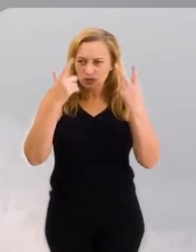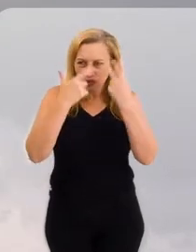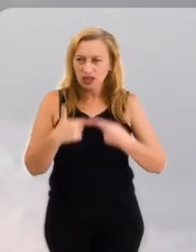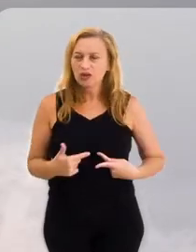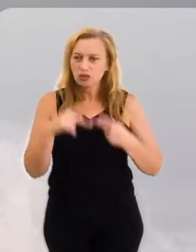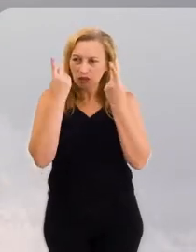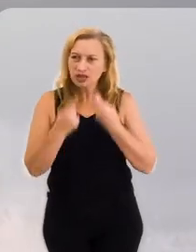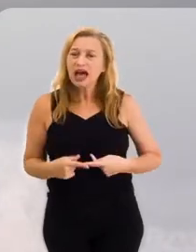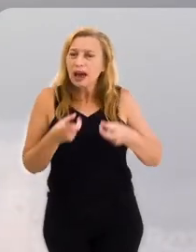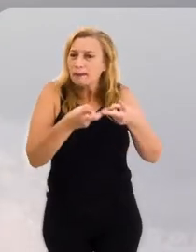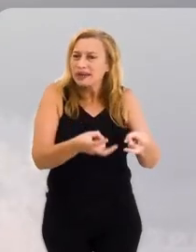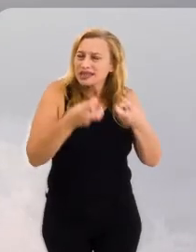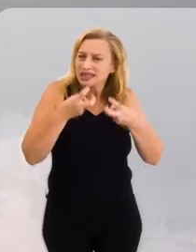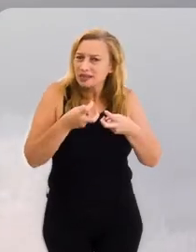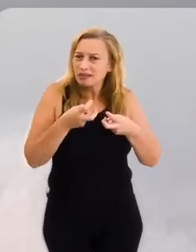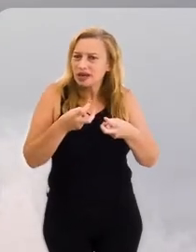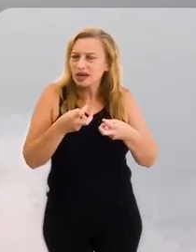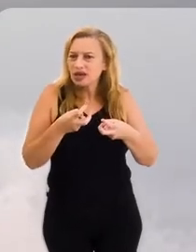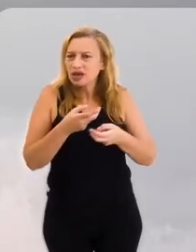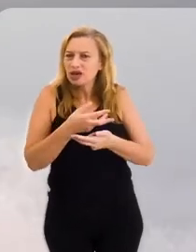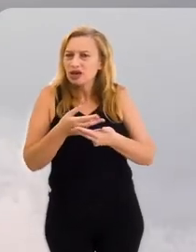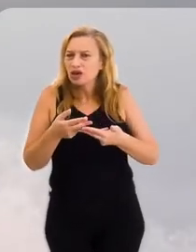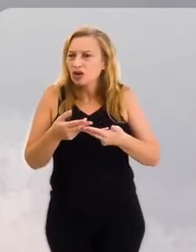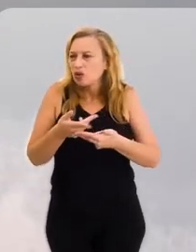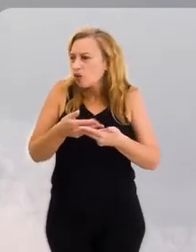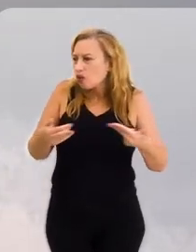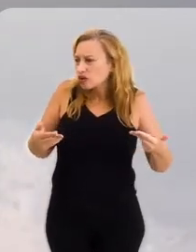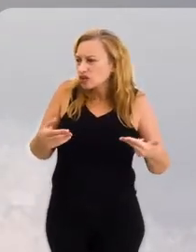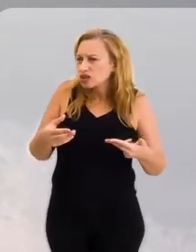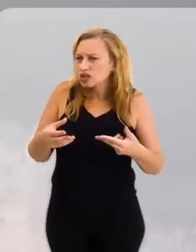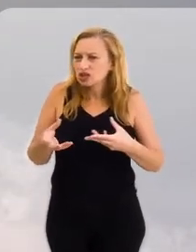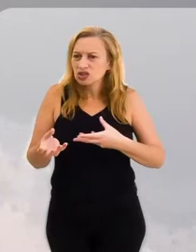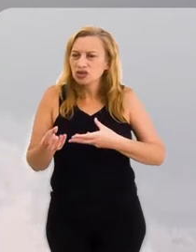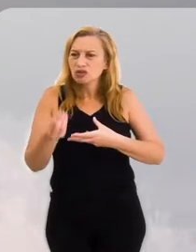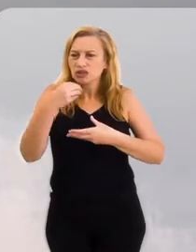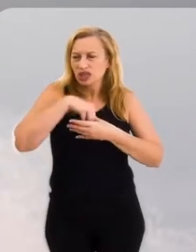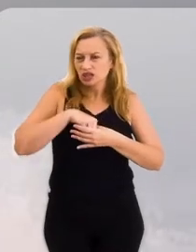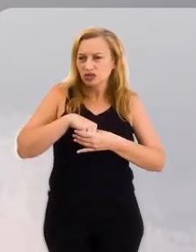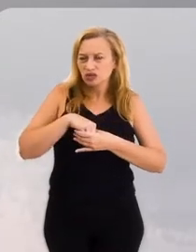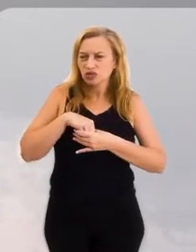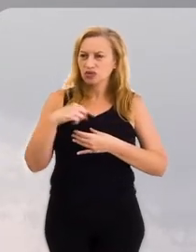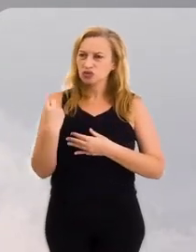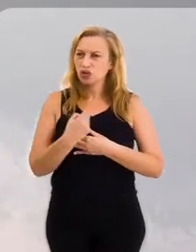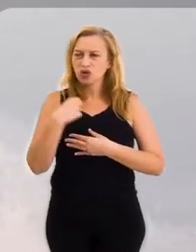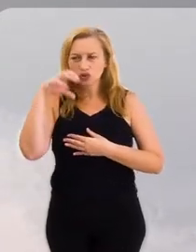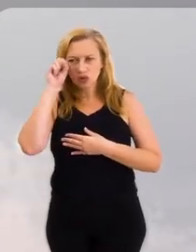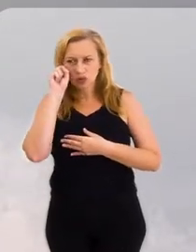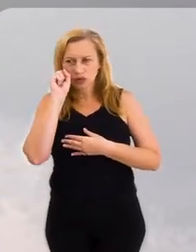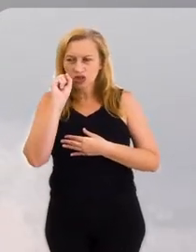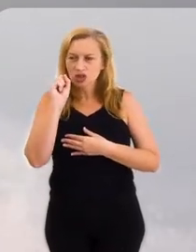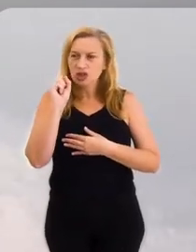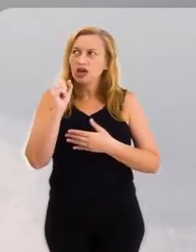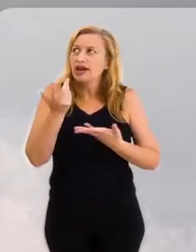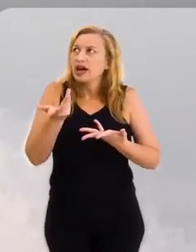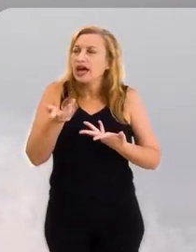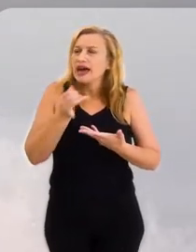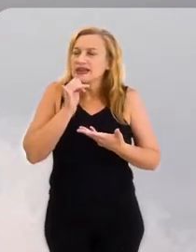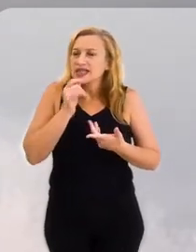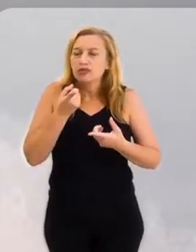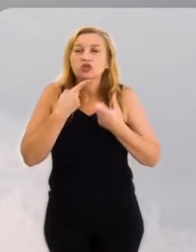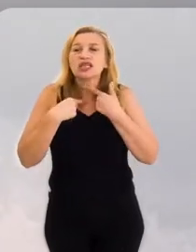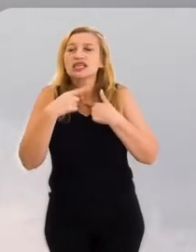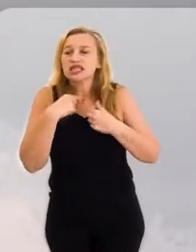humanidade ajuda a perceber que ferramentas que estão adormecidas dentro de nós a gente vai poder já tem como a